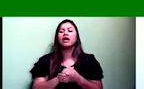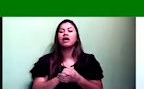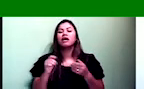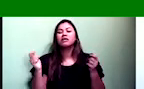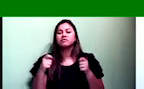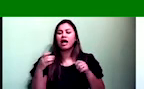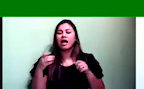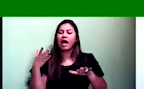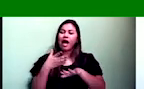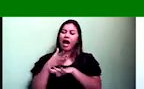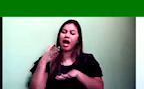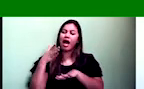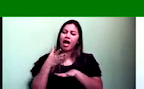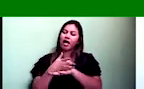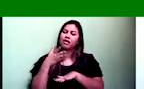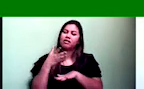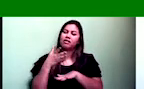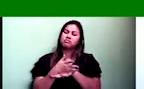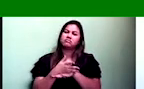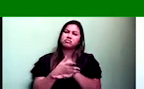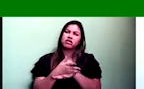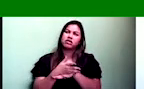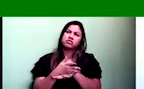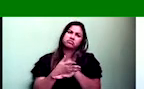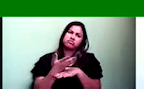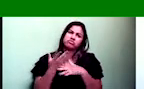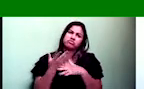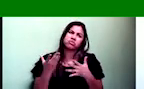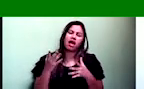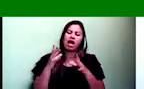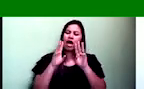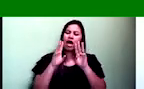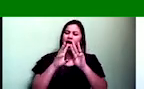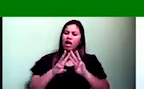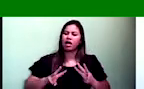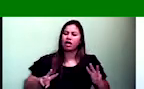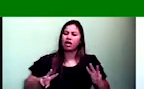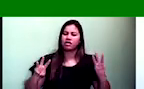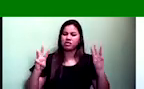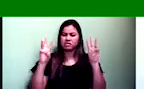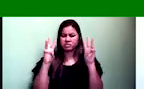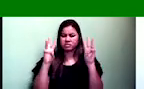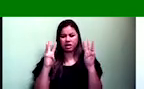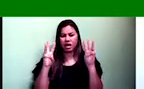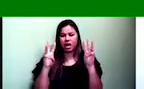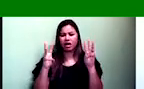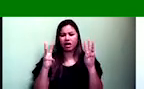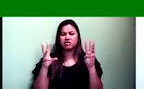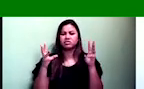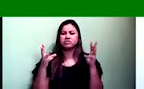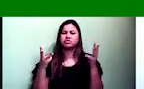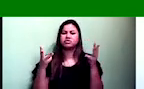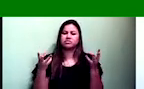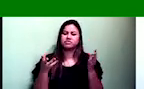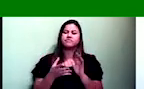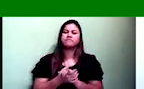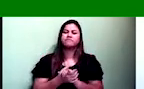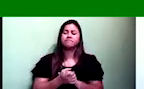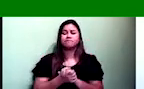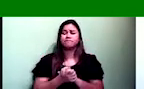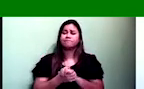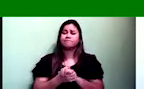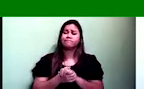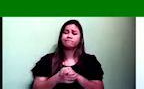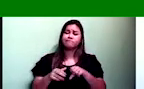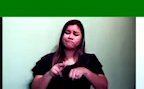o acesso a sites de origem eróticas.